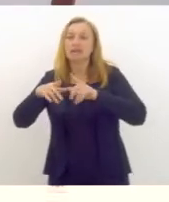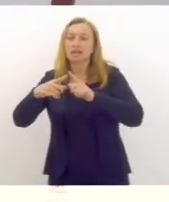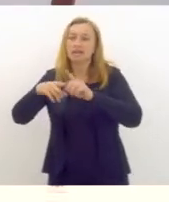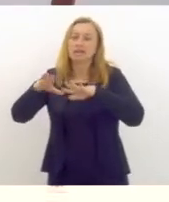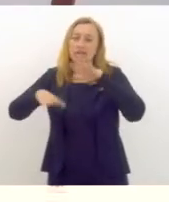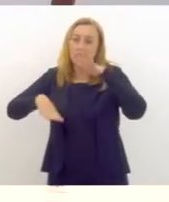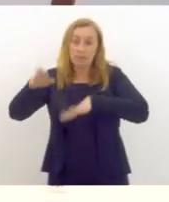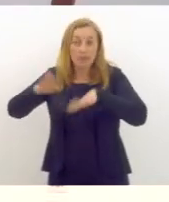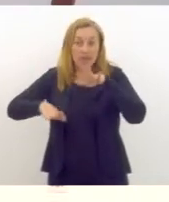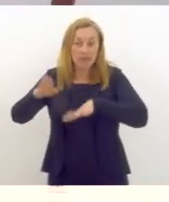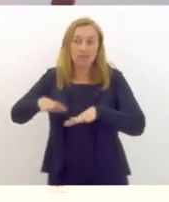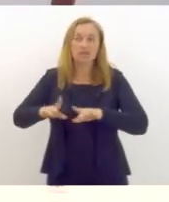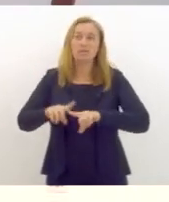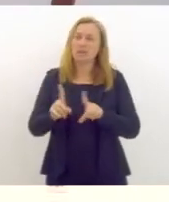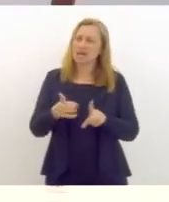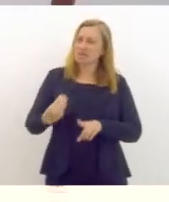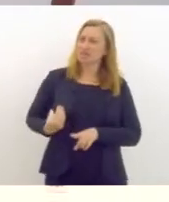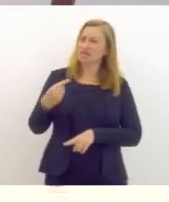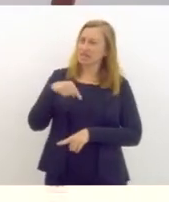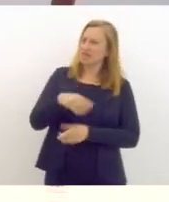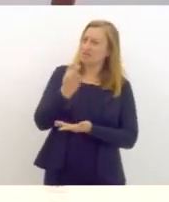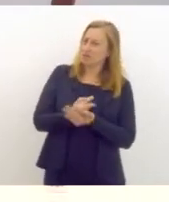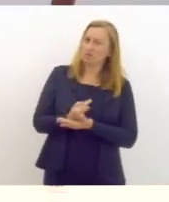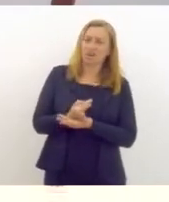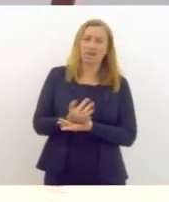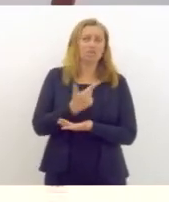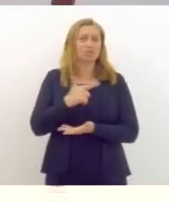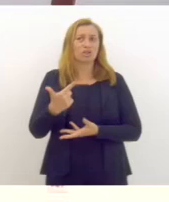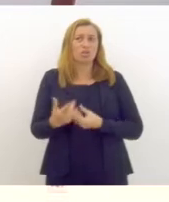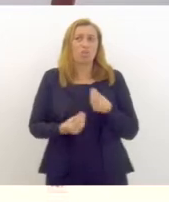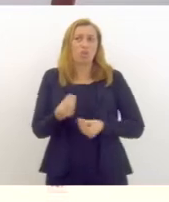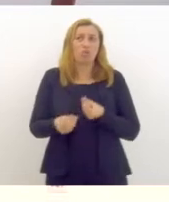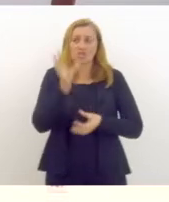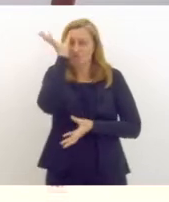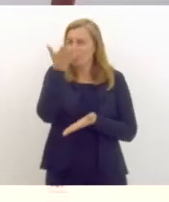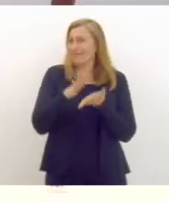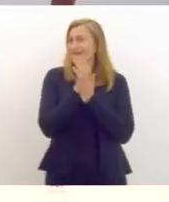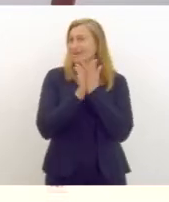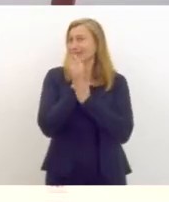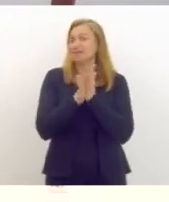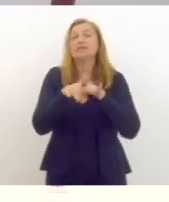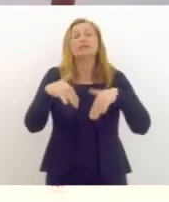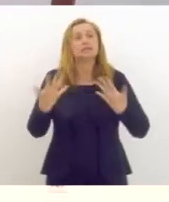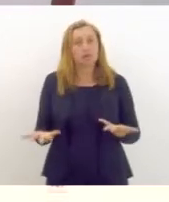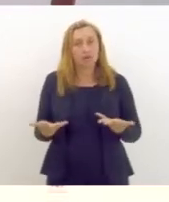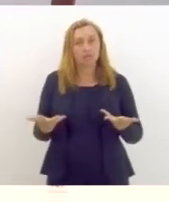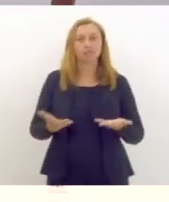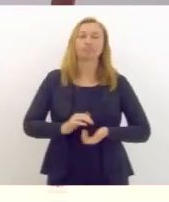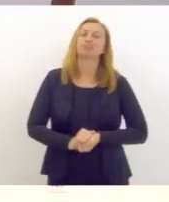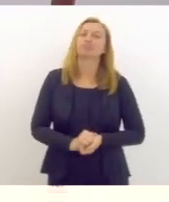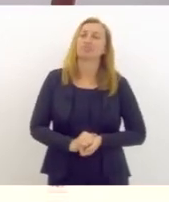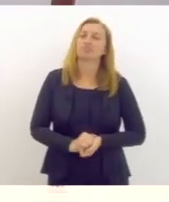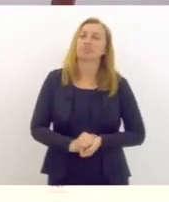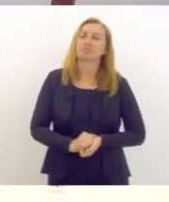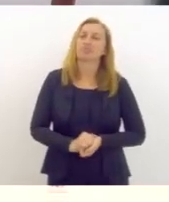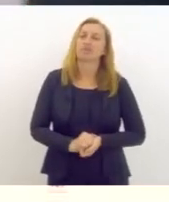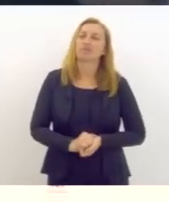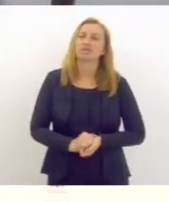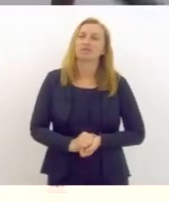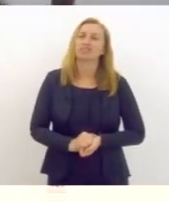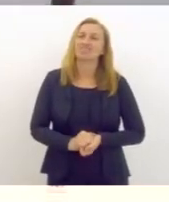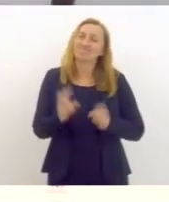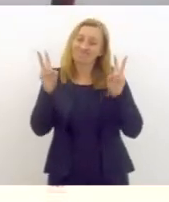agora não estar presente aqui a gente não consegue definir nenhuma estratégia então diante desse desse dessa